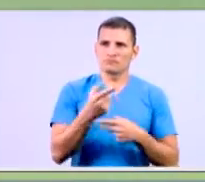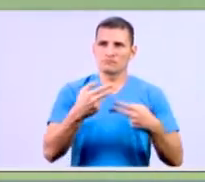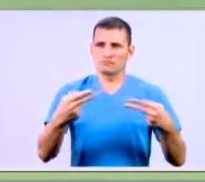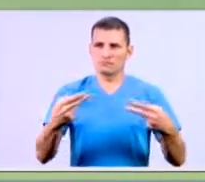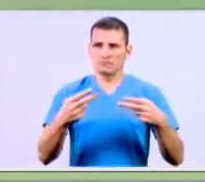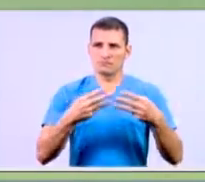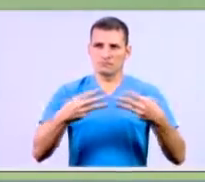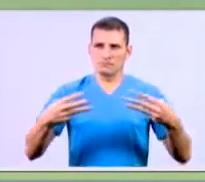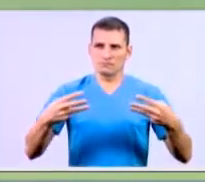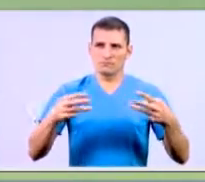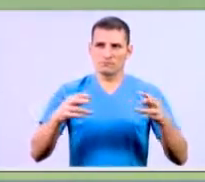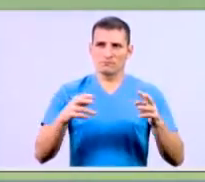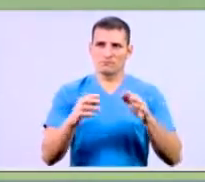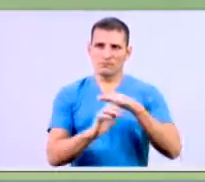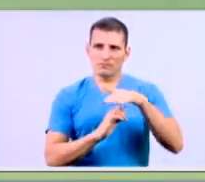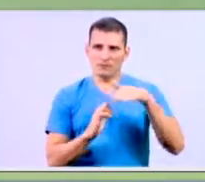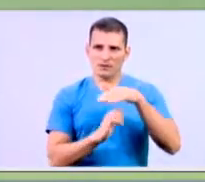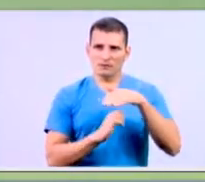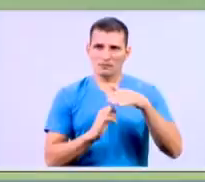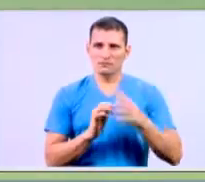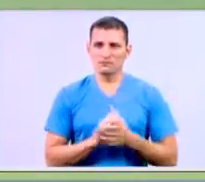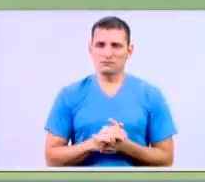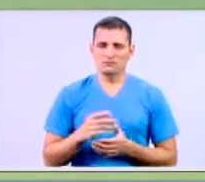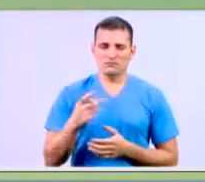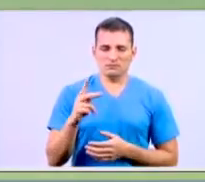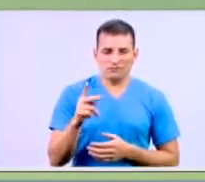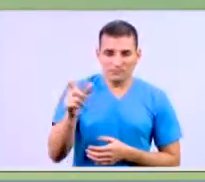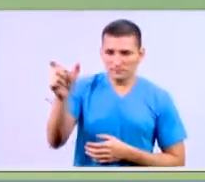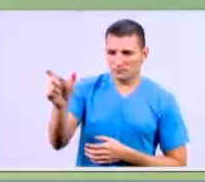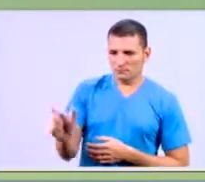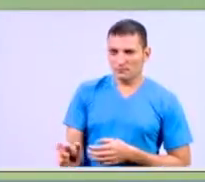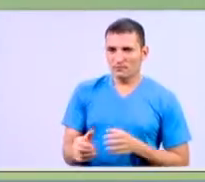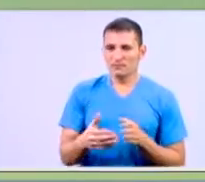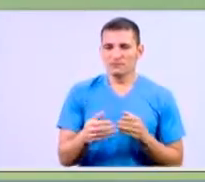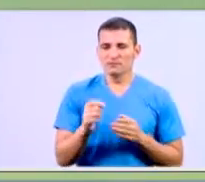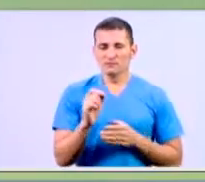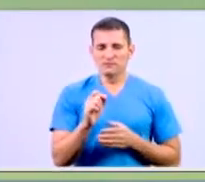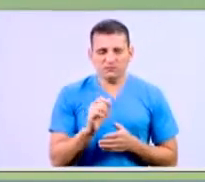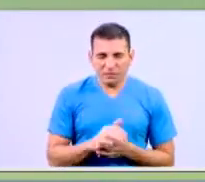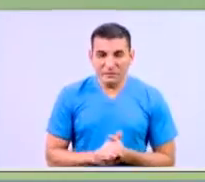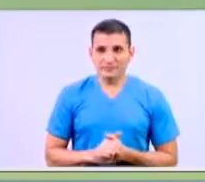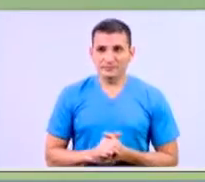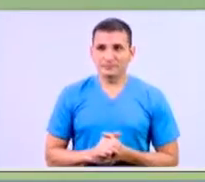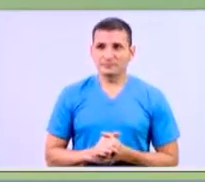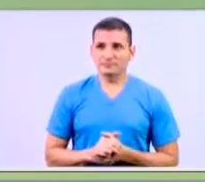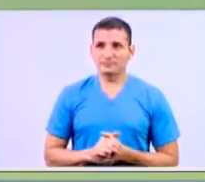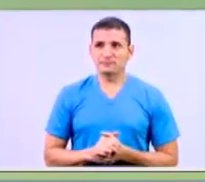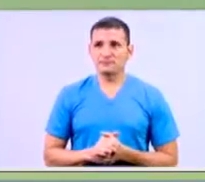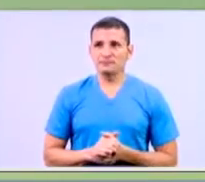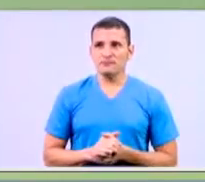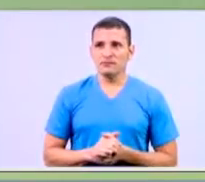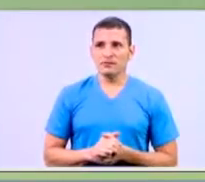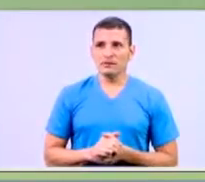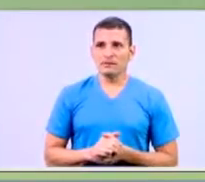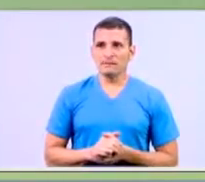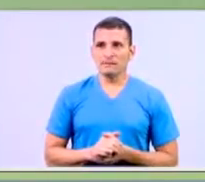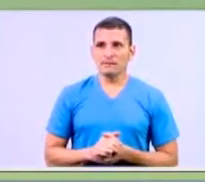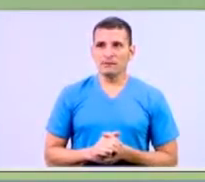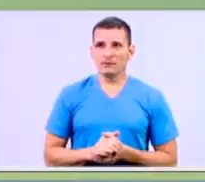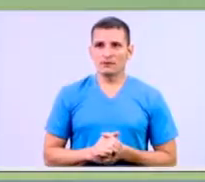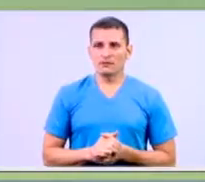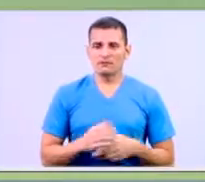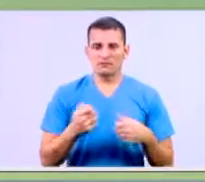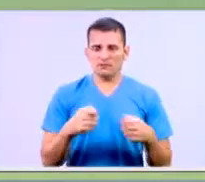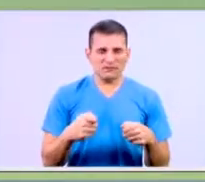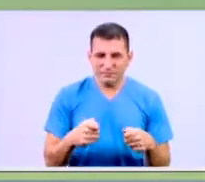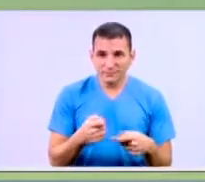uma empresa. O seu cliente solicitou que, devido à necessidade, vai precisar de